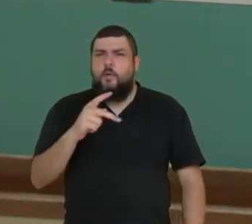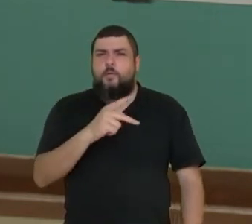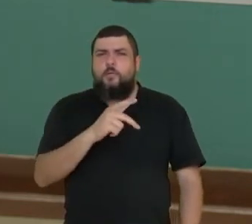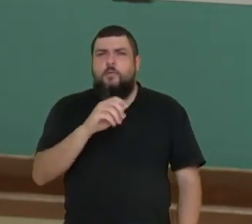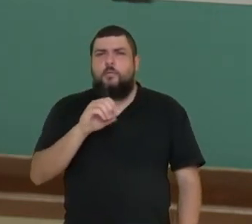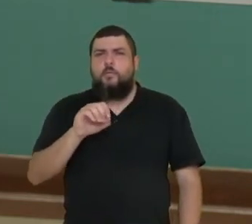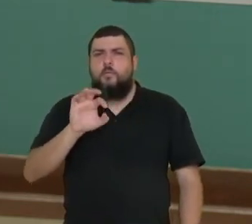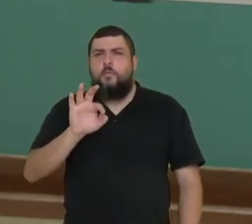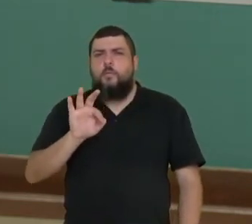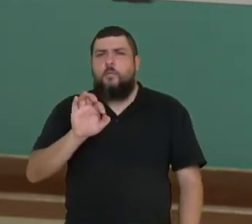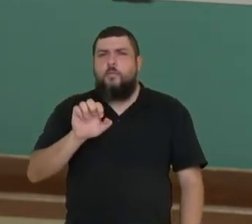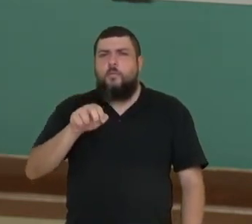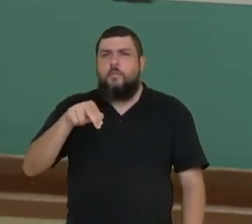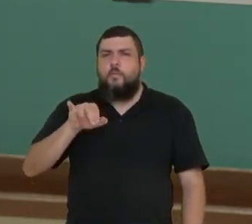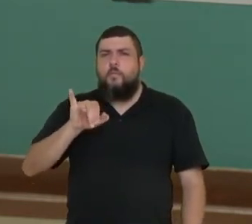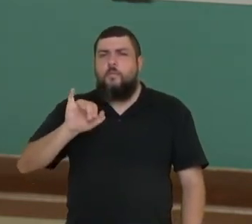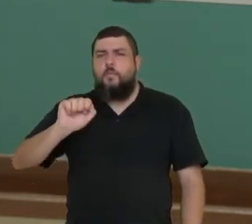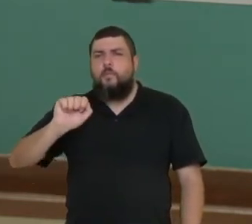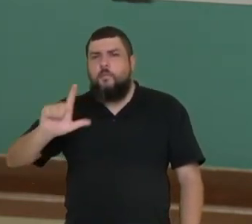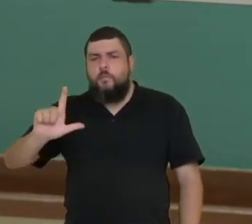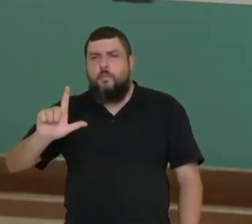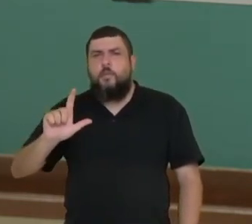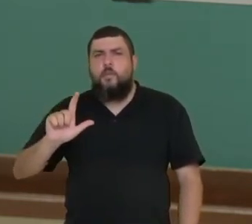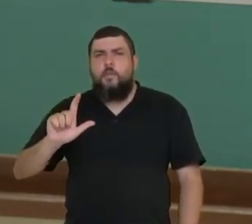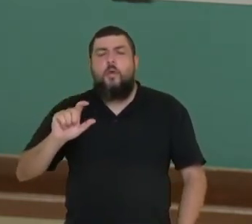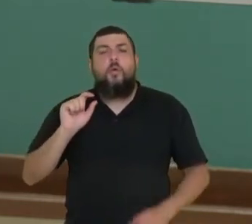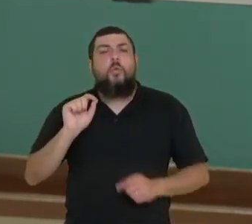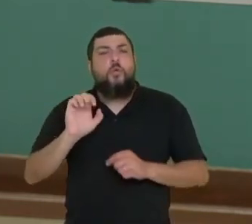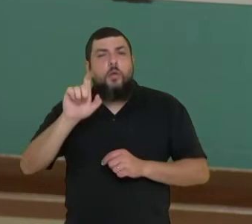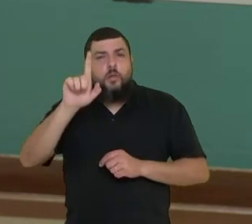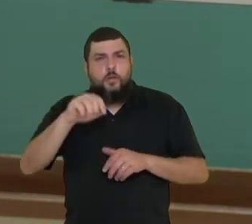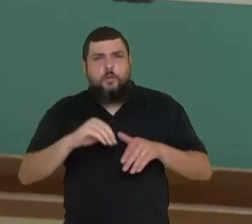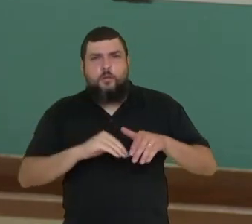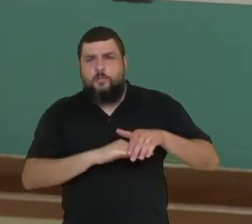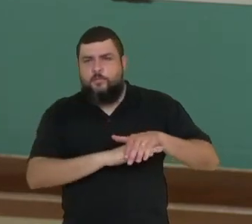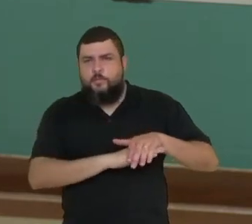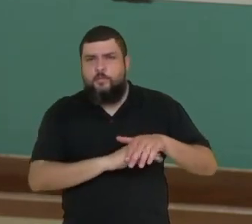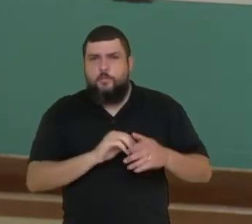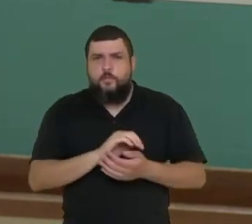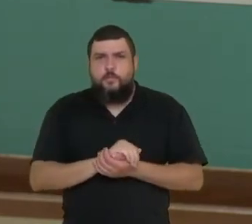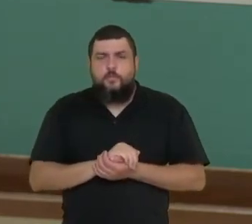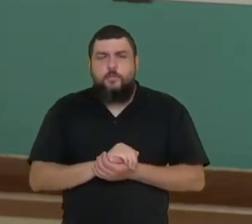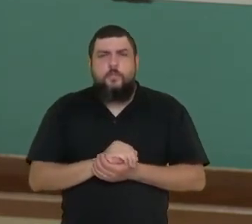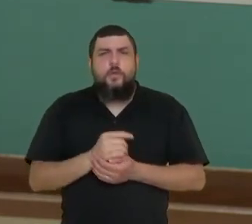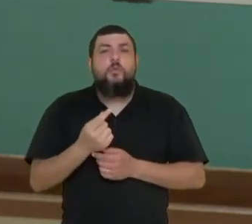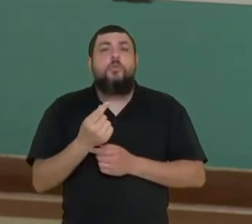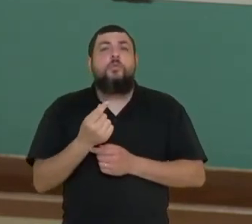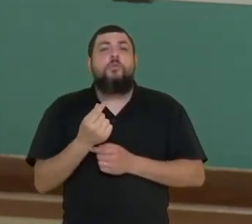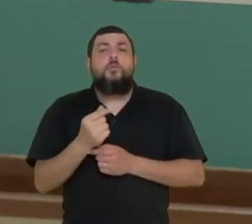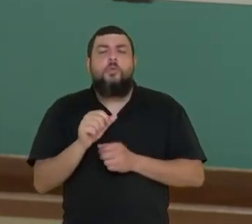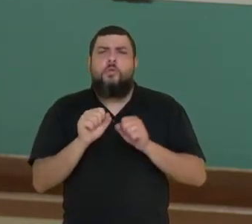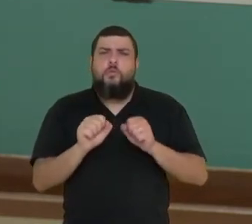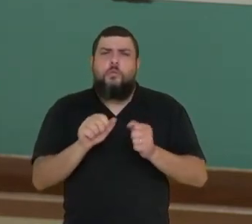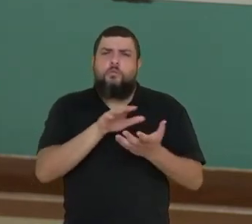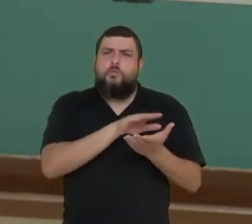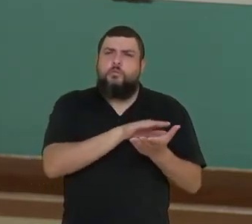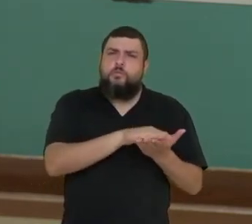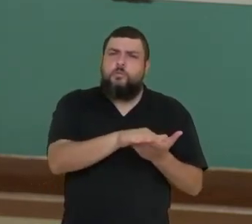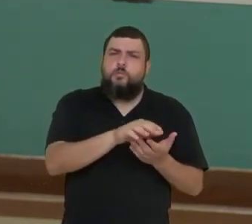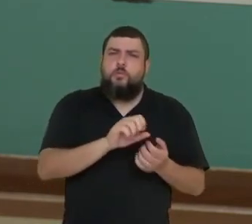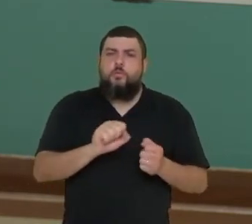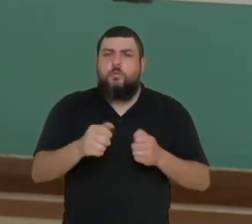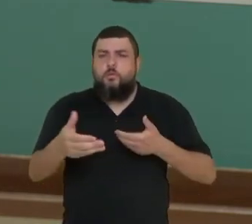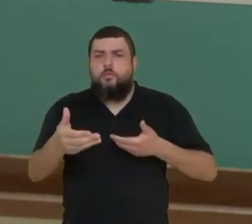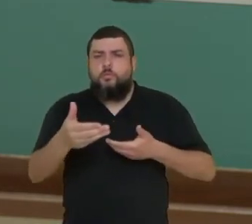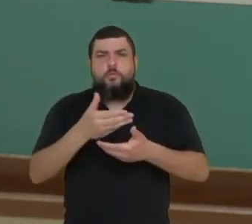de armazenamento. Então, você pode, como ele fez uma analogia aqui, né? O dinheiro pode ser gasto, trocado, certo? Tem o